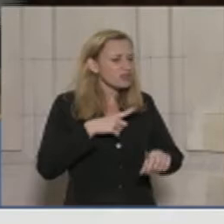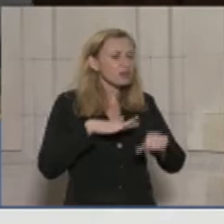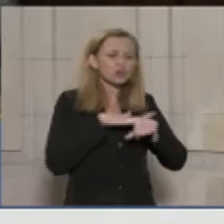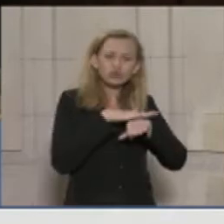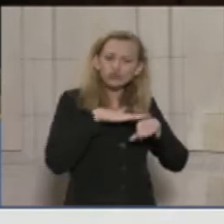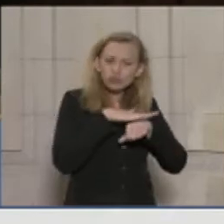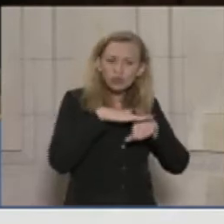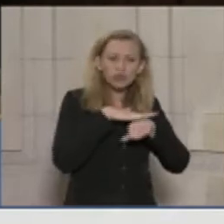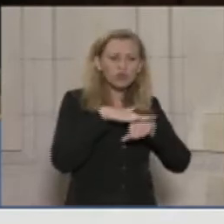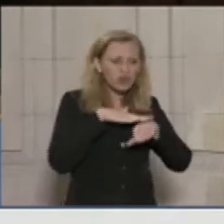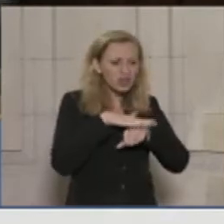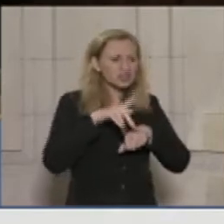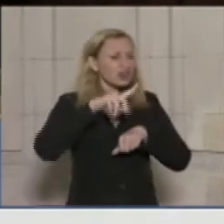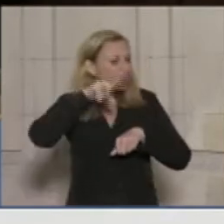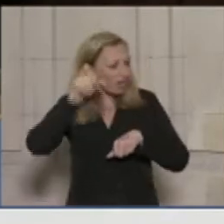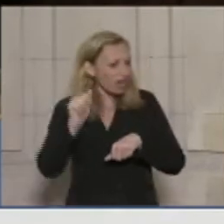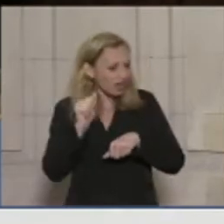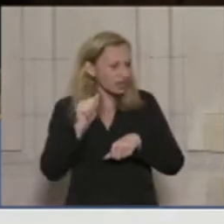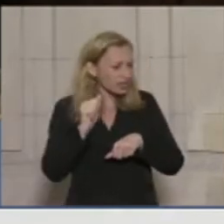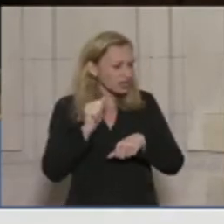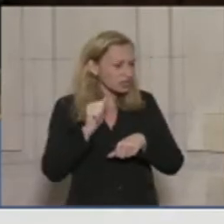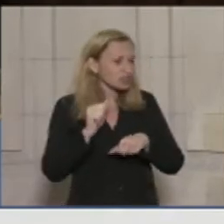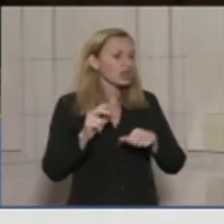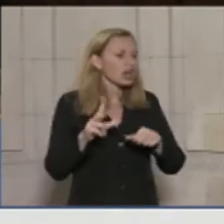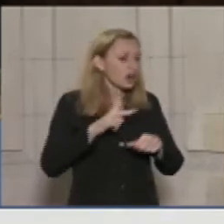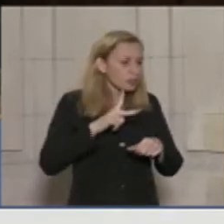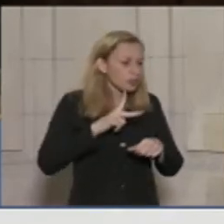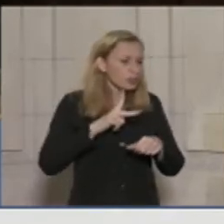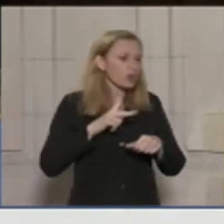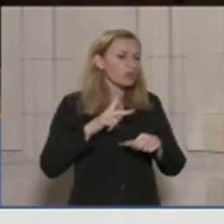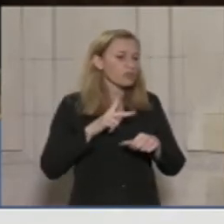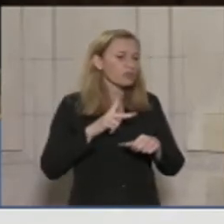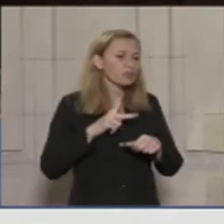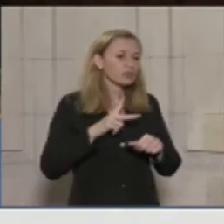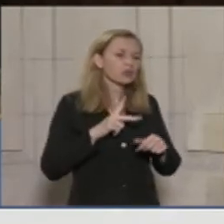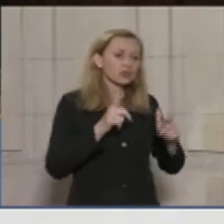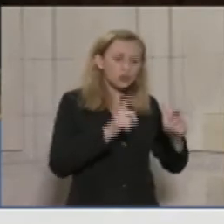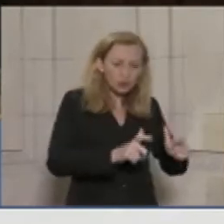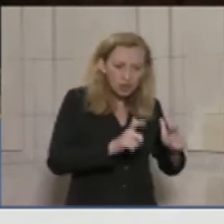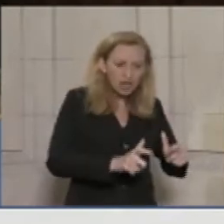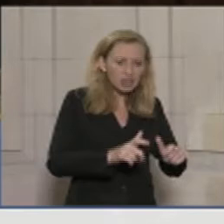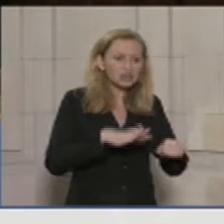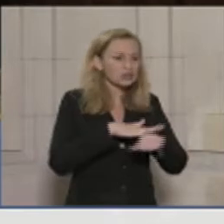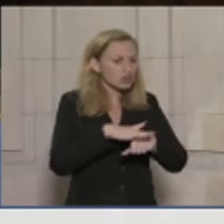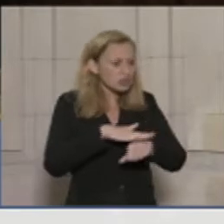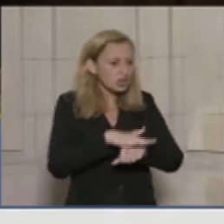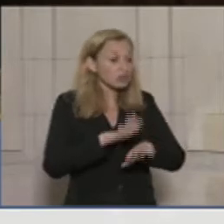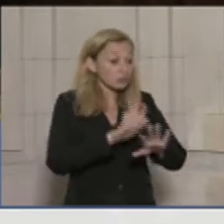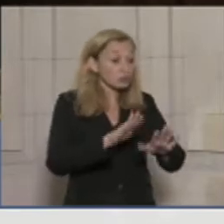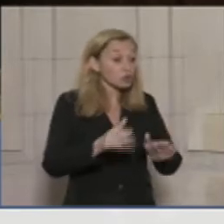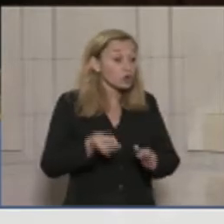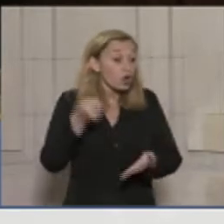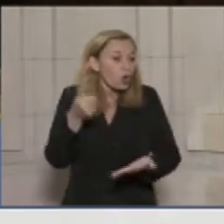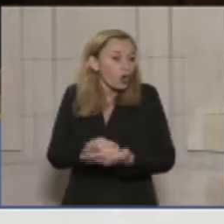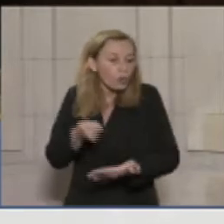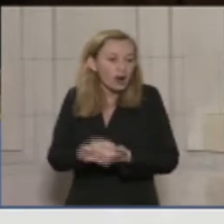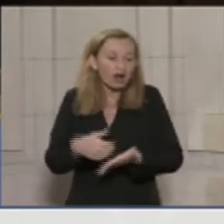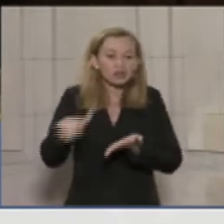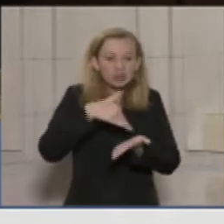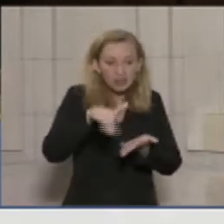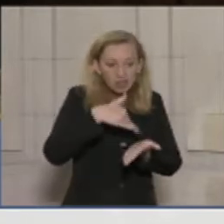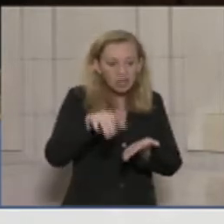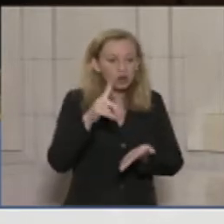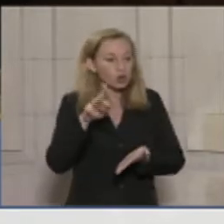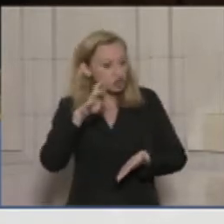diálogo aberto com o Poder Legislativo, com a própria comunidade científica fluminense. Vamos cobrar do secretário Leonardo Rodrigues que converse com o